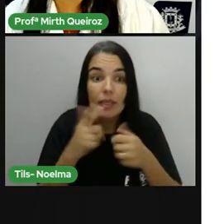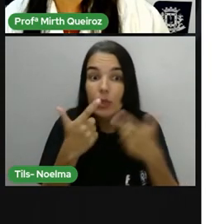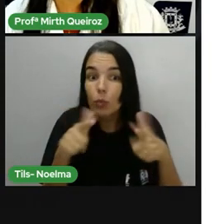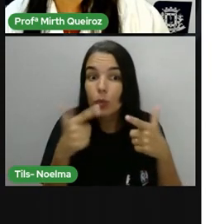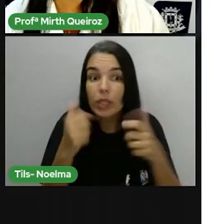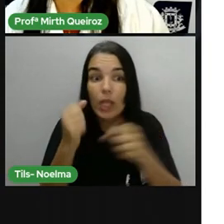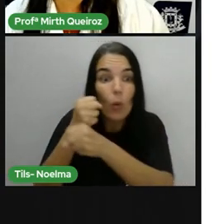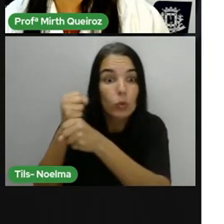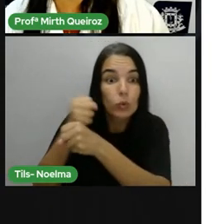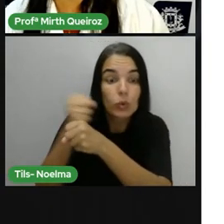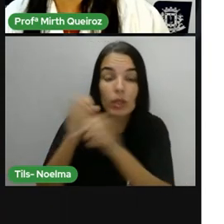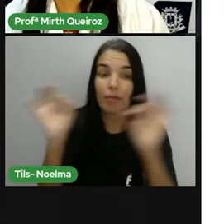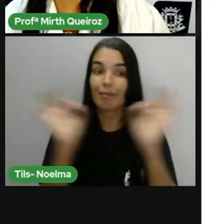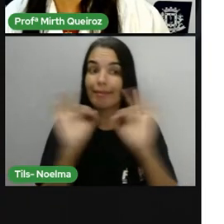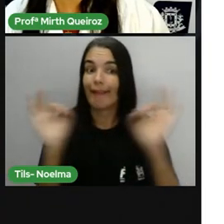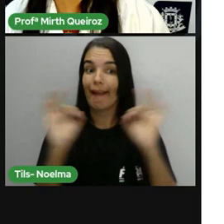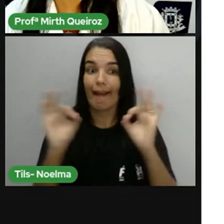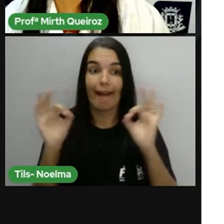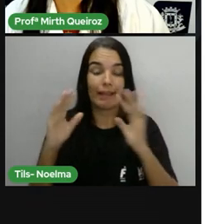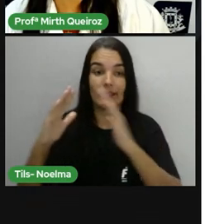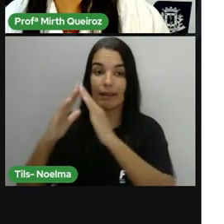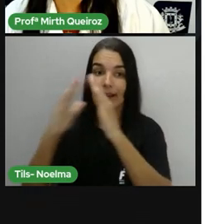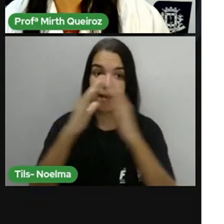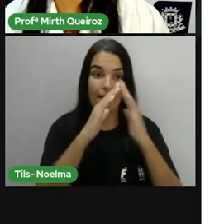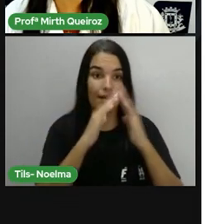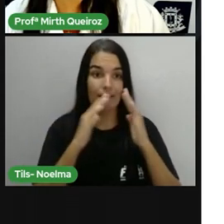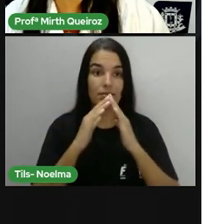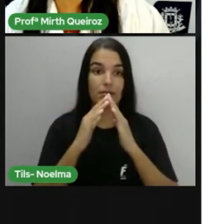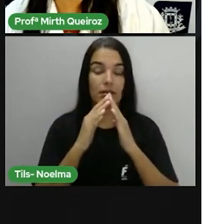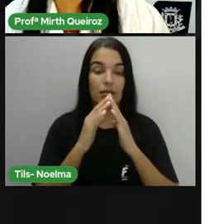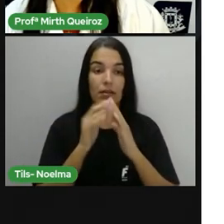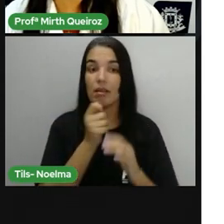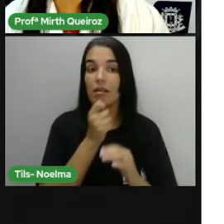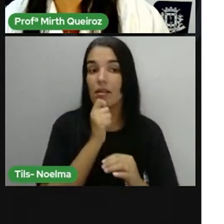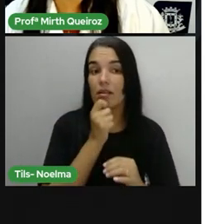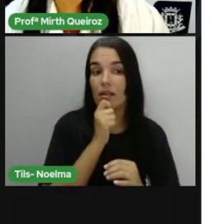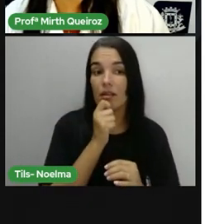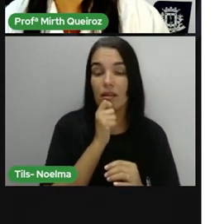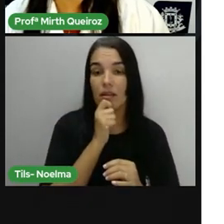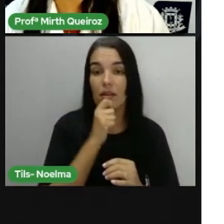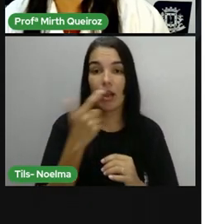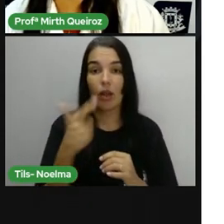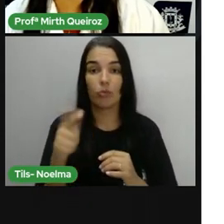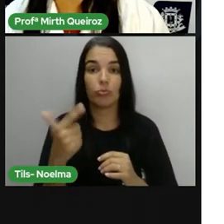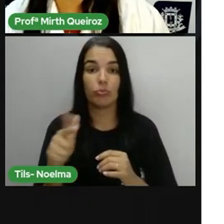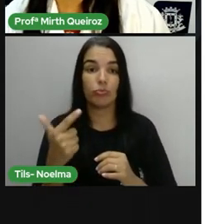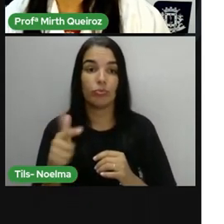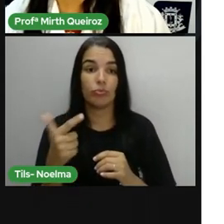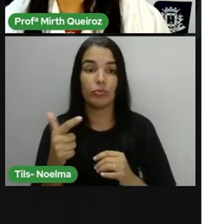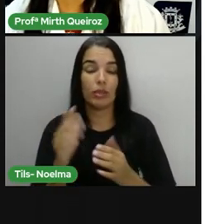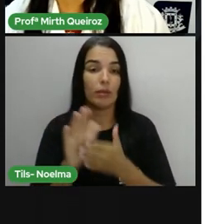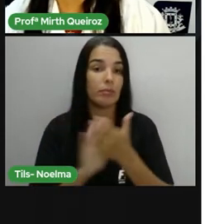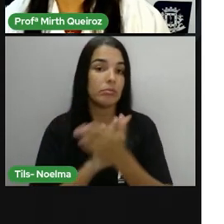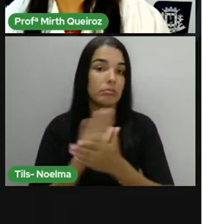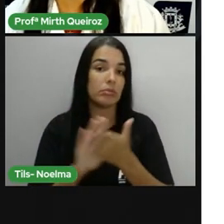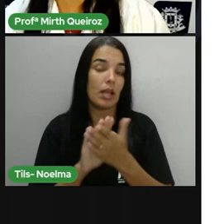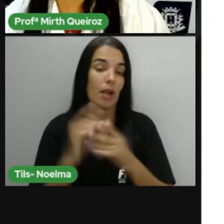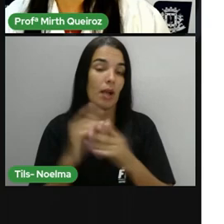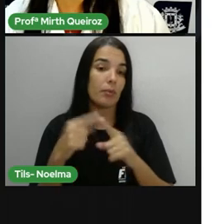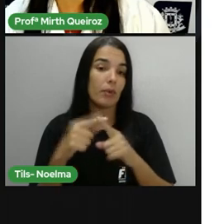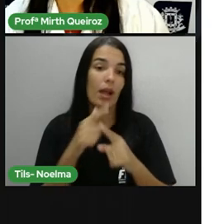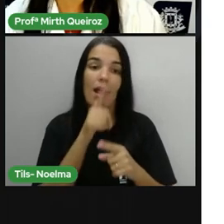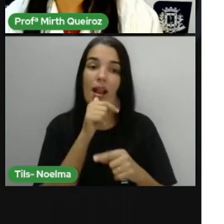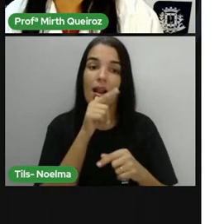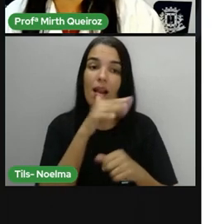ter construções, né? E ninguém chegar a desmatar esse espaço aqui que fica em torno das lagoas.